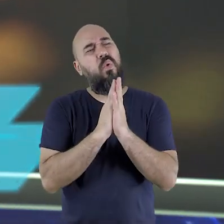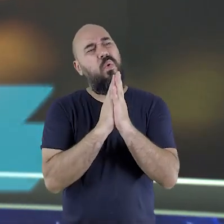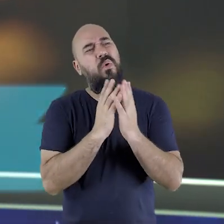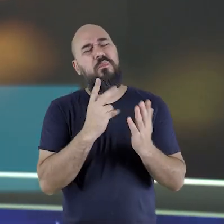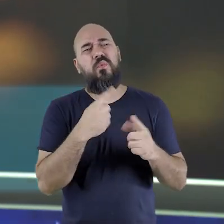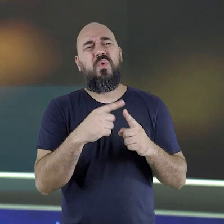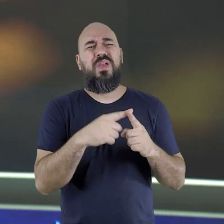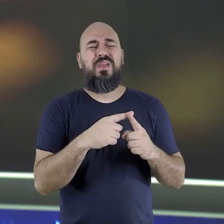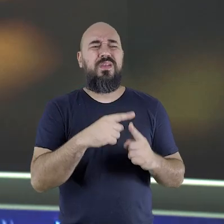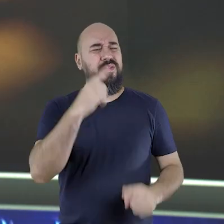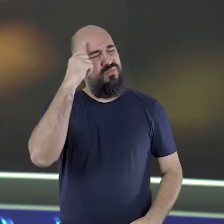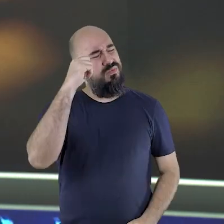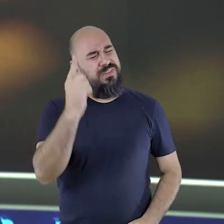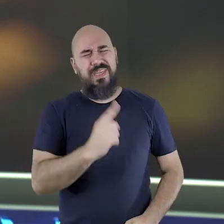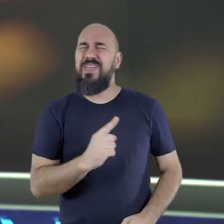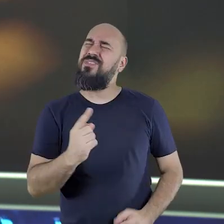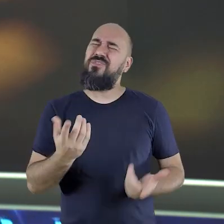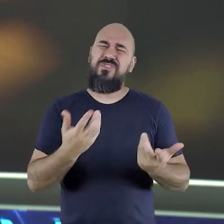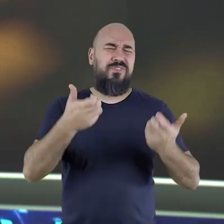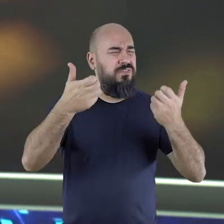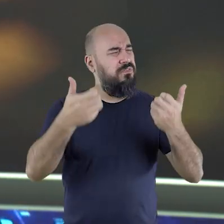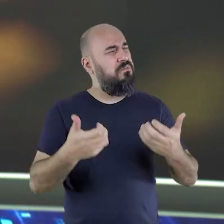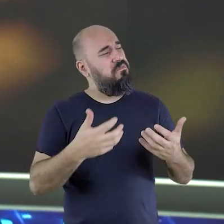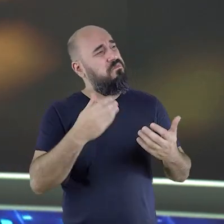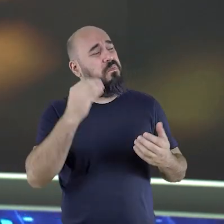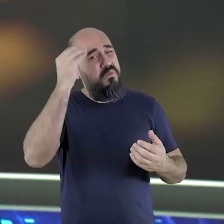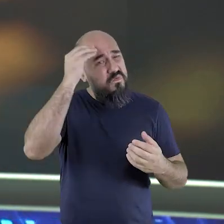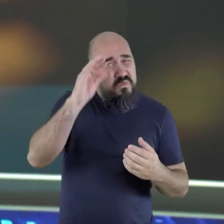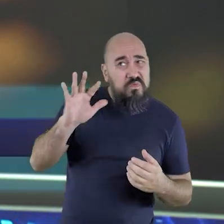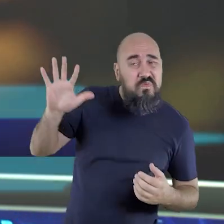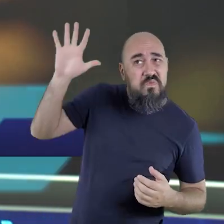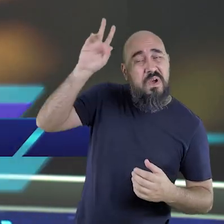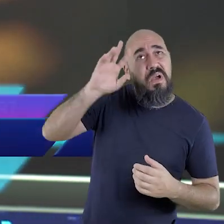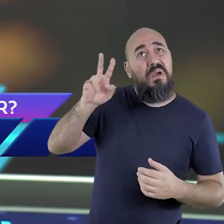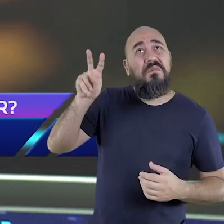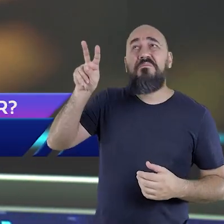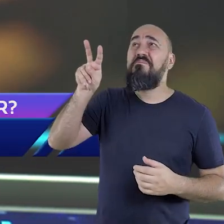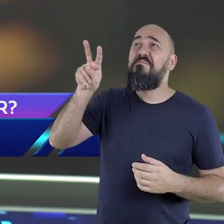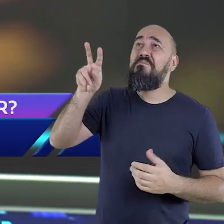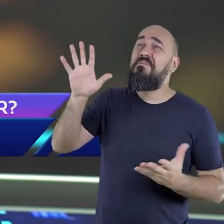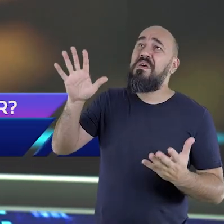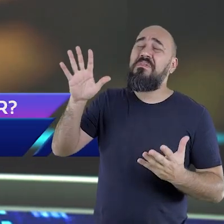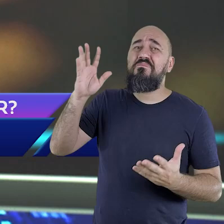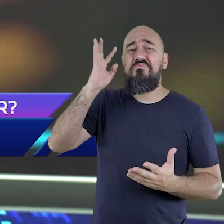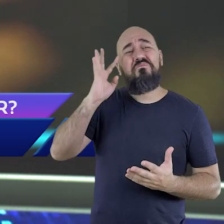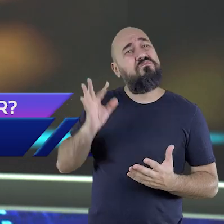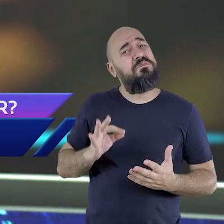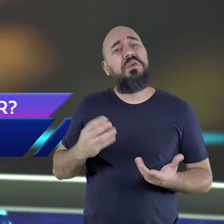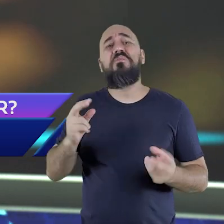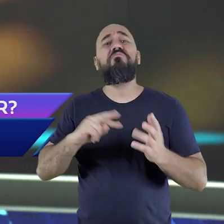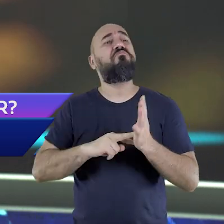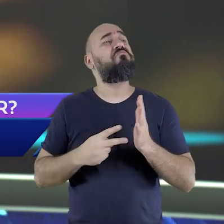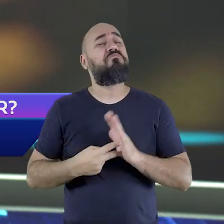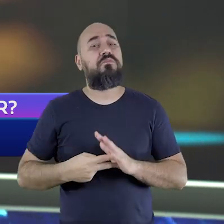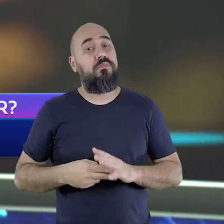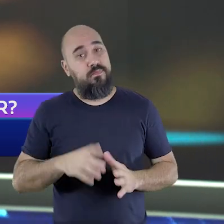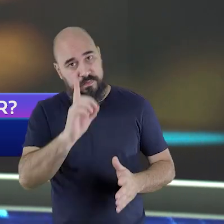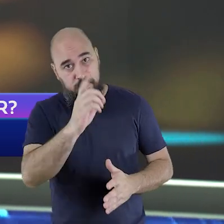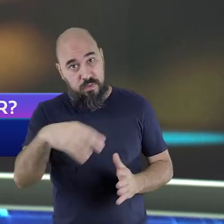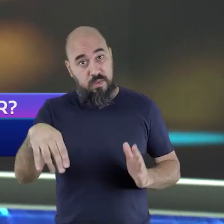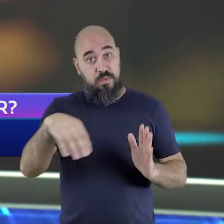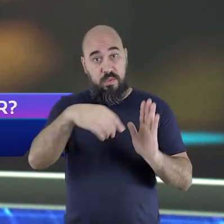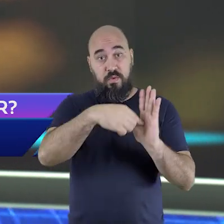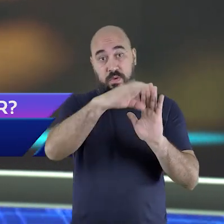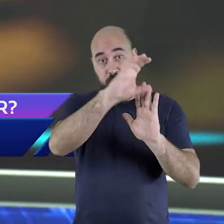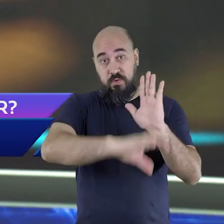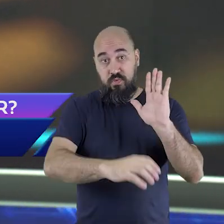entendido o que havia Deus revelado na visão. Veja só comigo o versículo 22 e 23 do capítulo 9 de